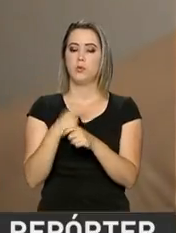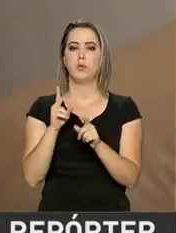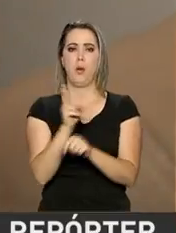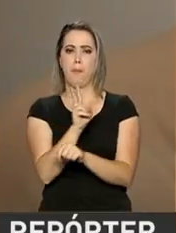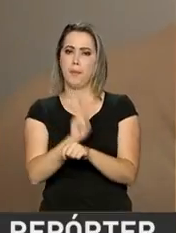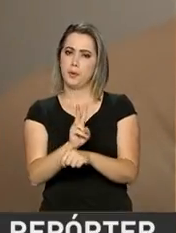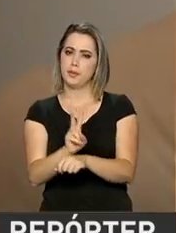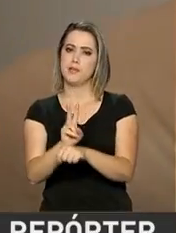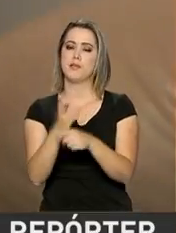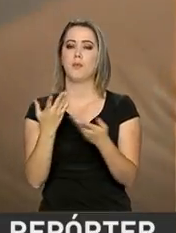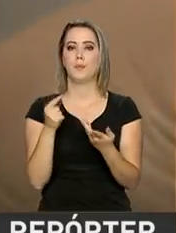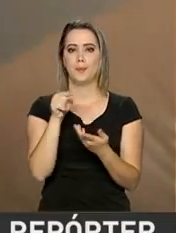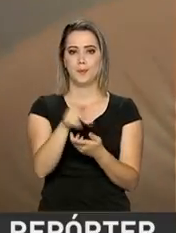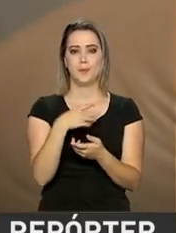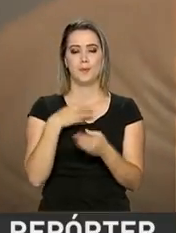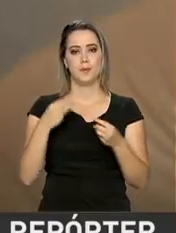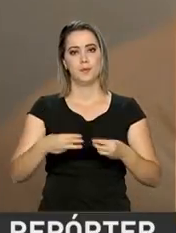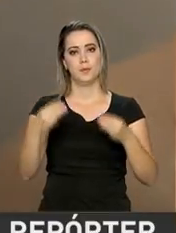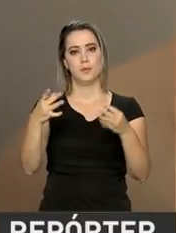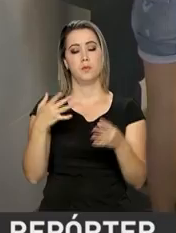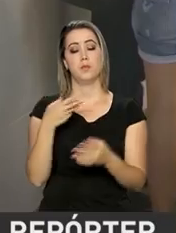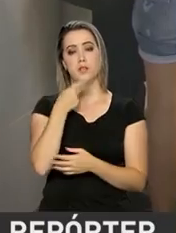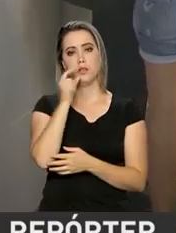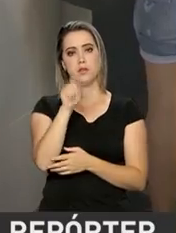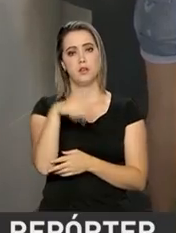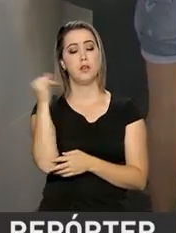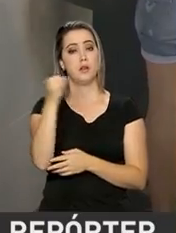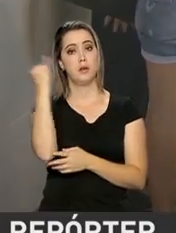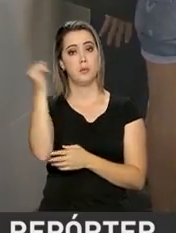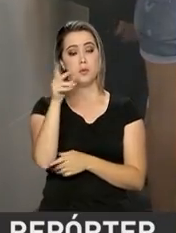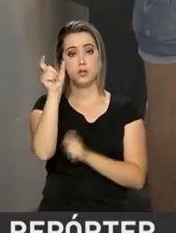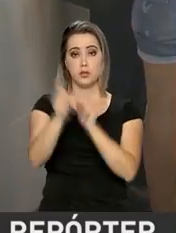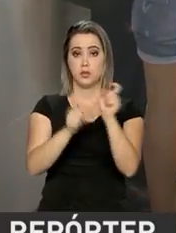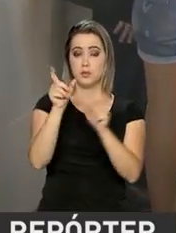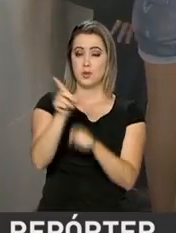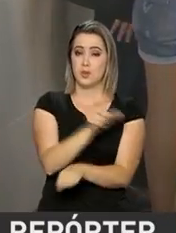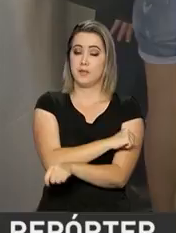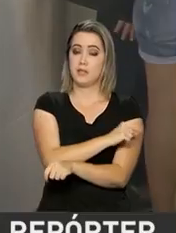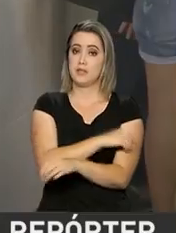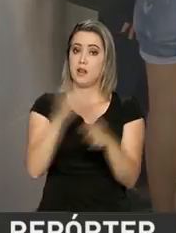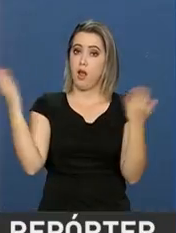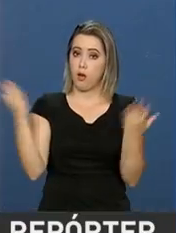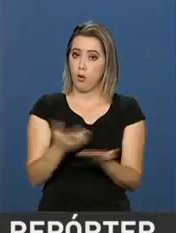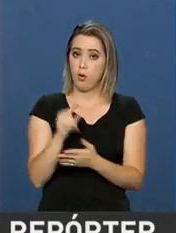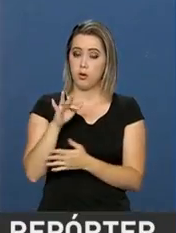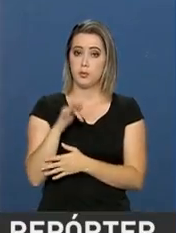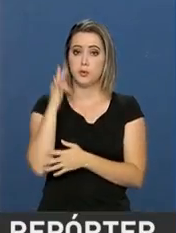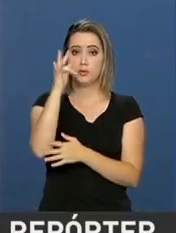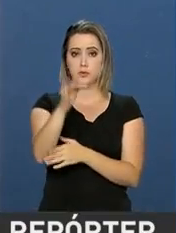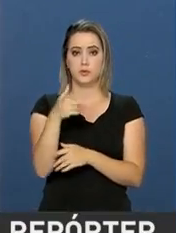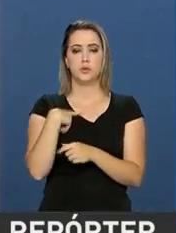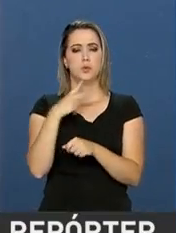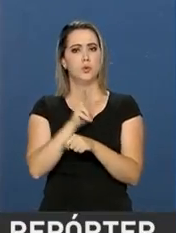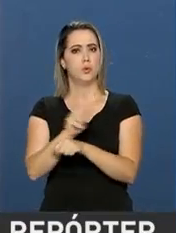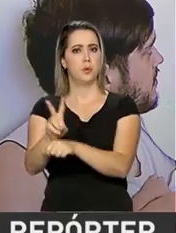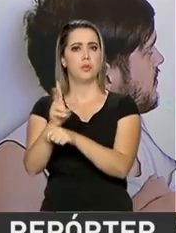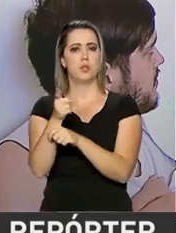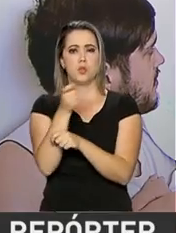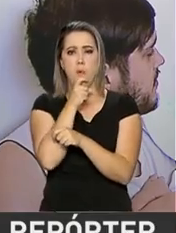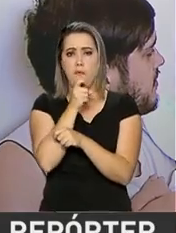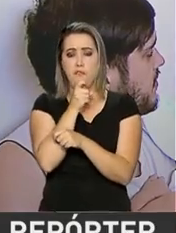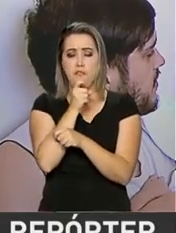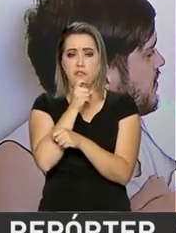proteção de acordo com o ministério é fundamental que as pessoas se vacinem neste momento para estarem protegidas durante o inverno